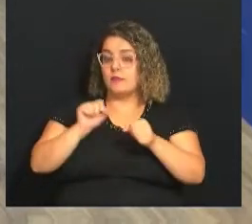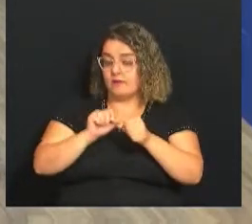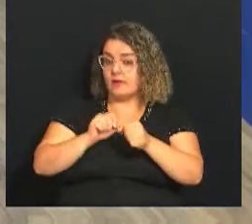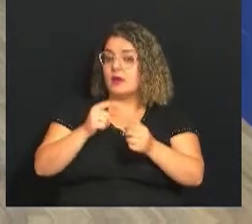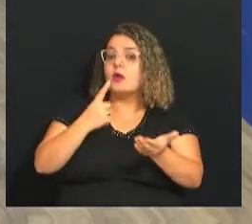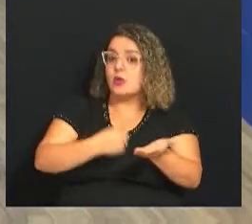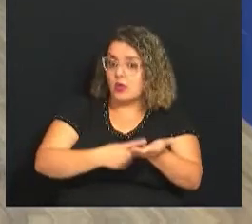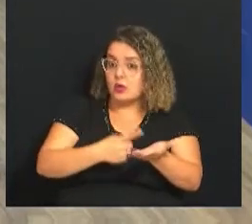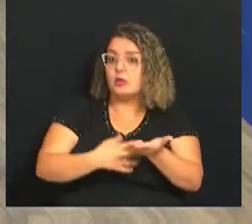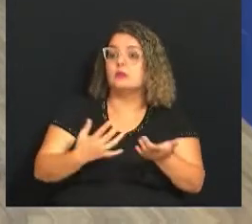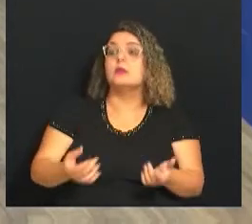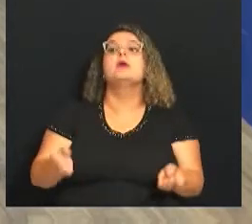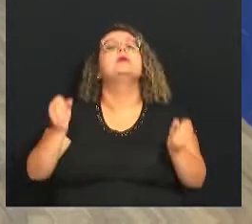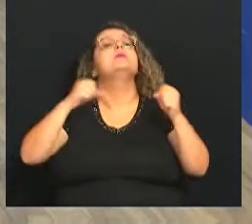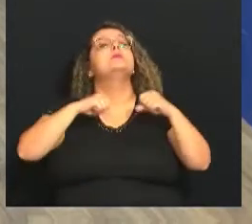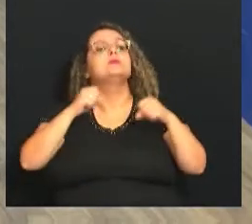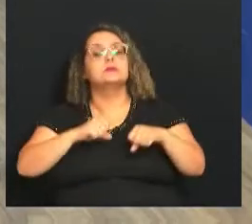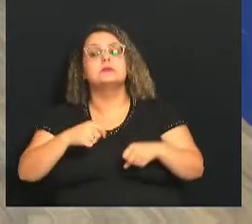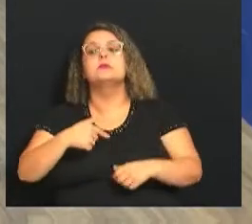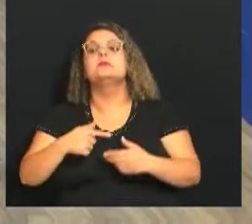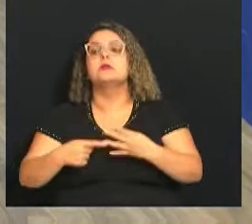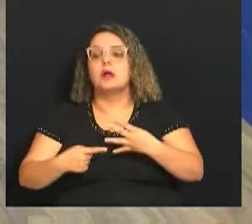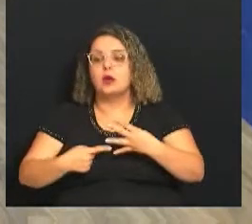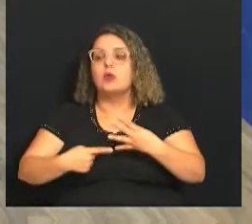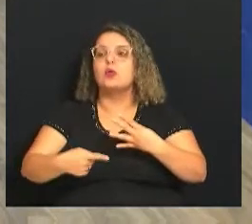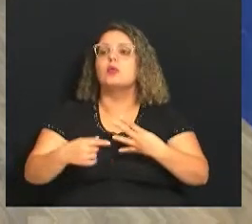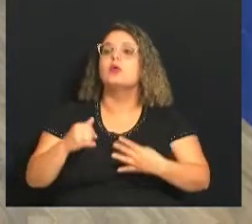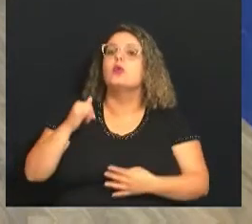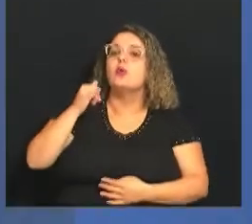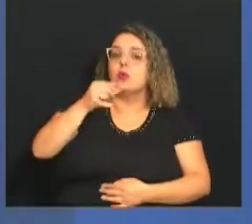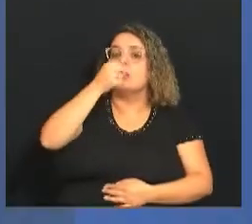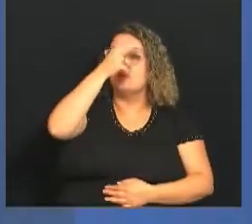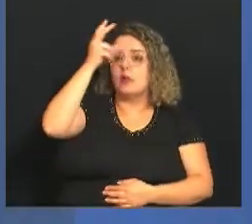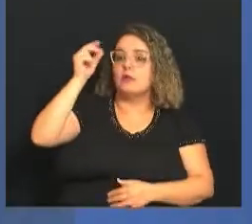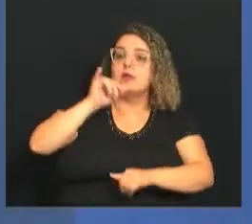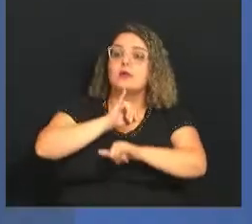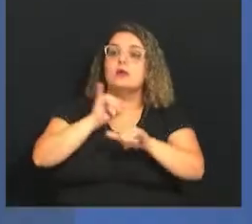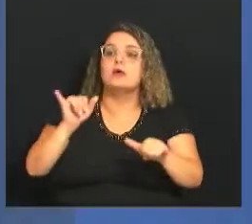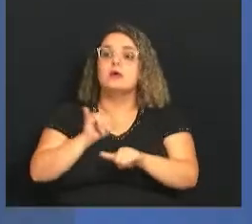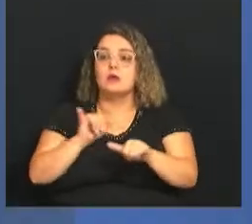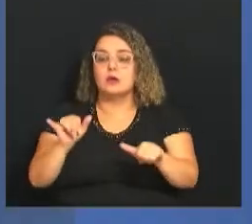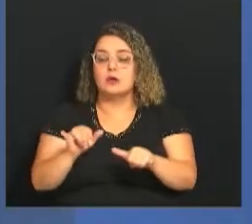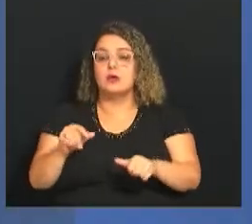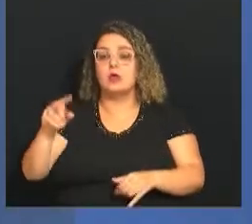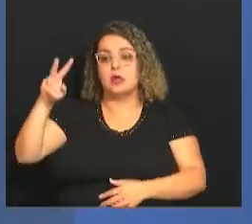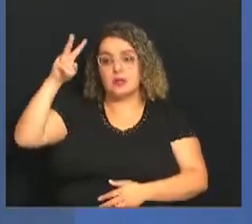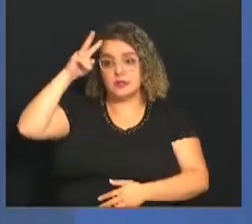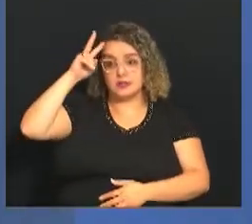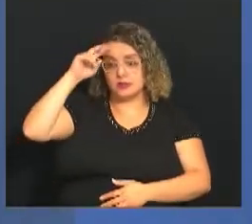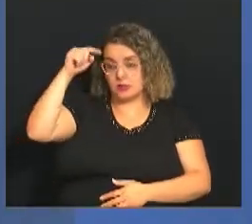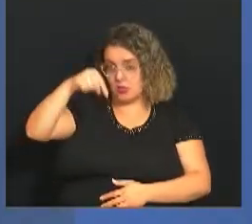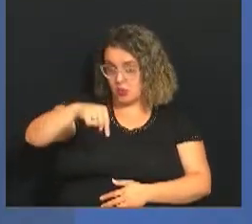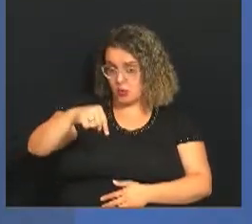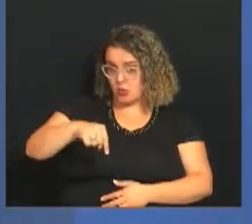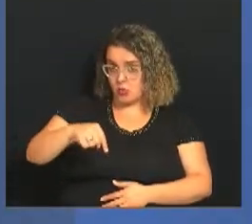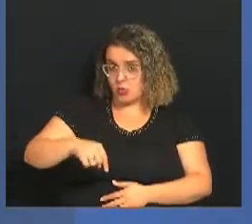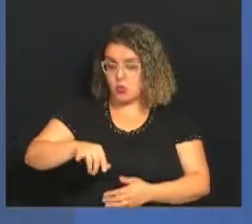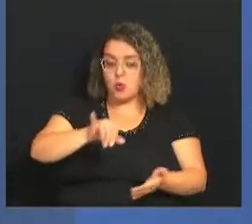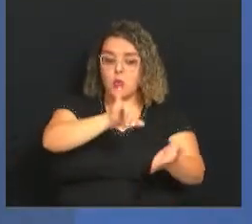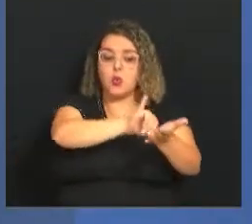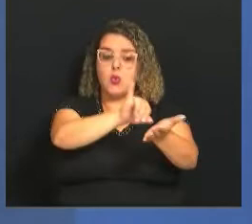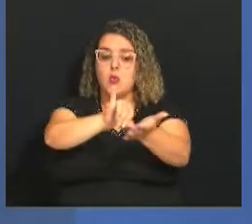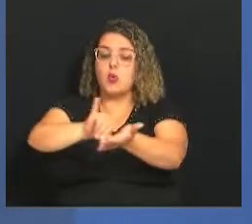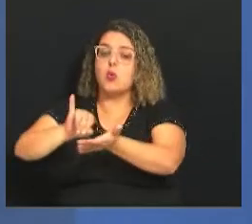que a gente anunciou na última semana, a prefeitura avisou todo mundo. Desde essa segunda-feira, os centros de saúde